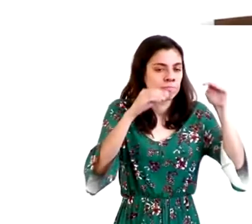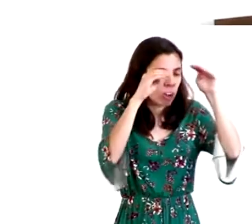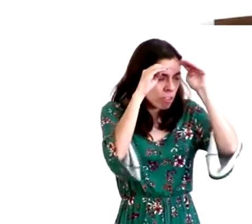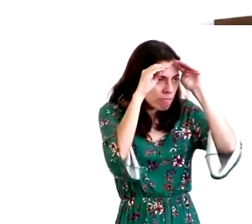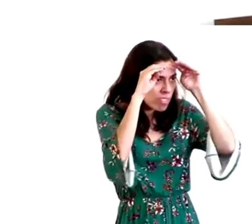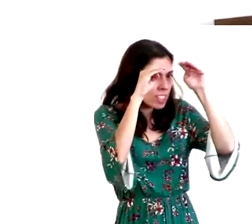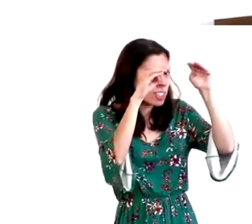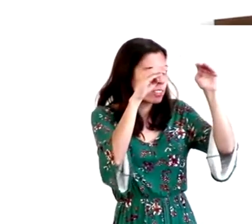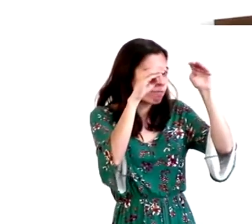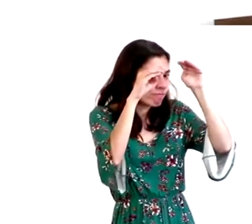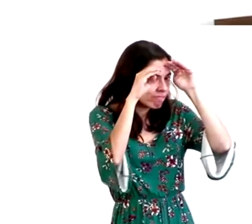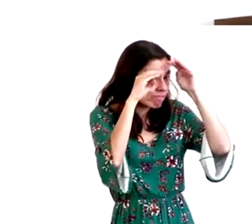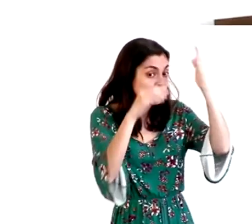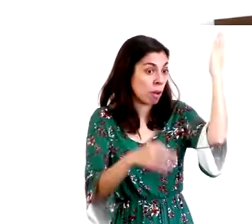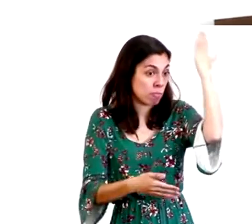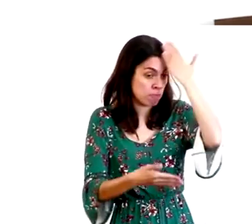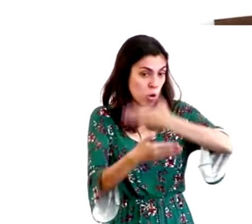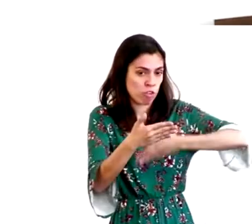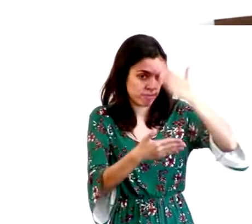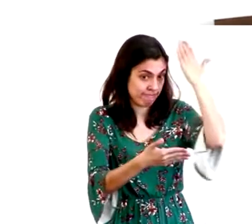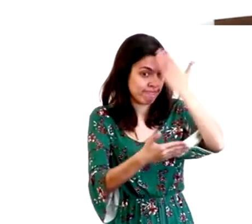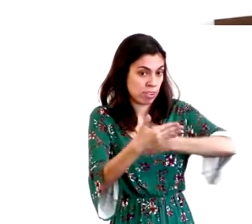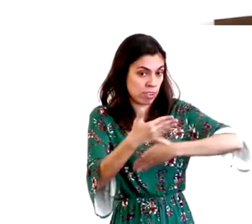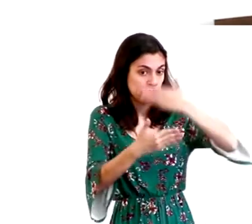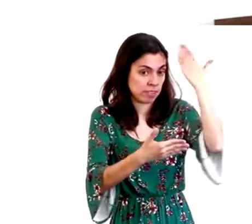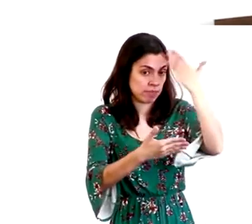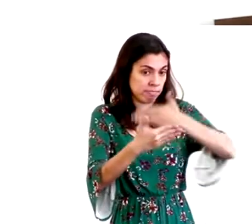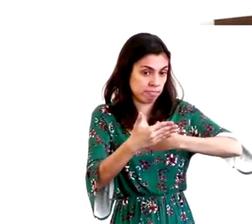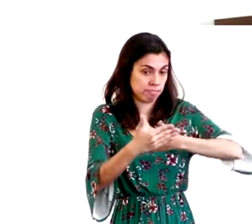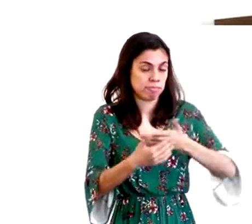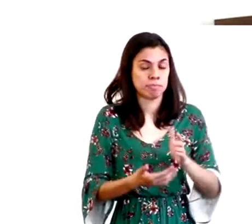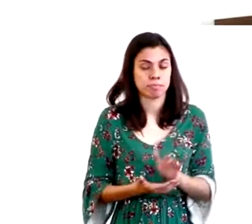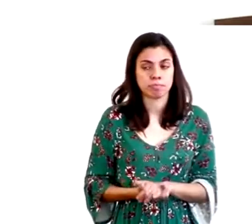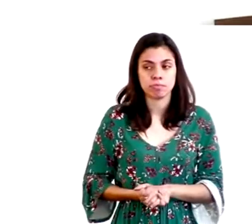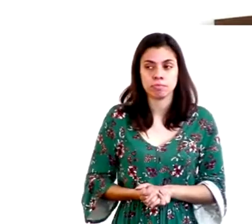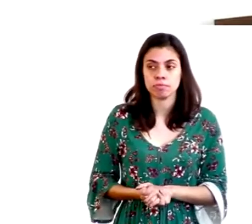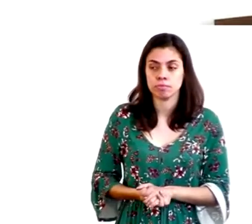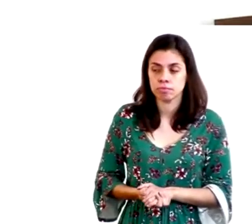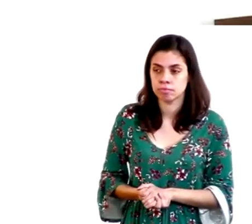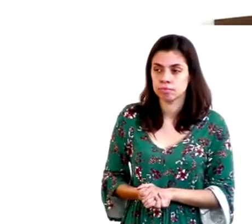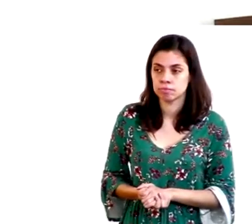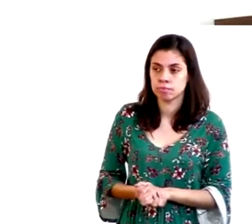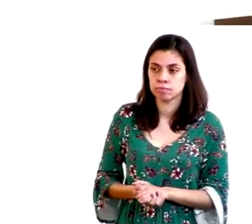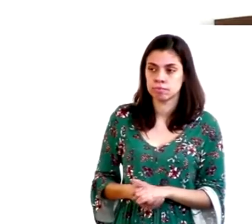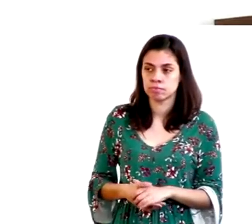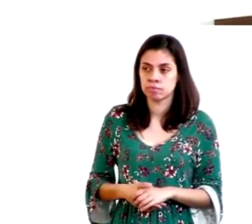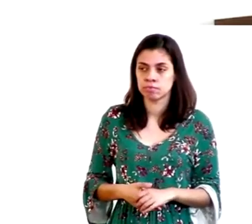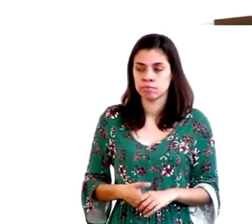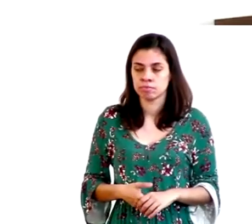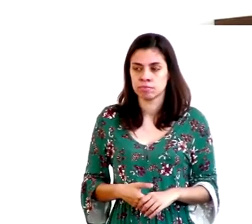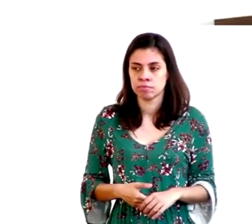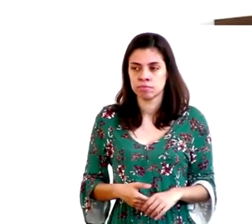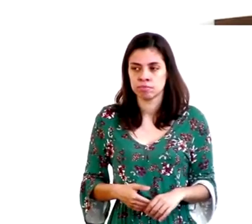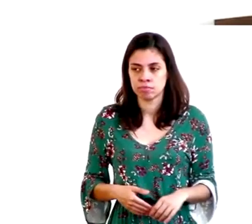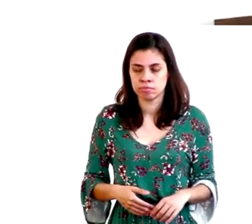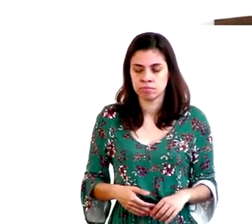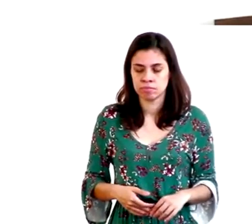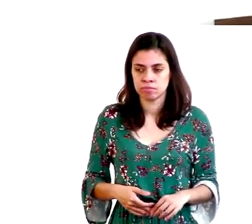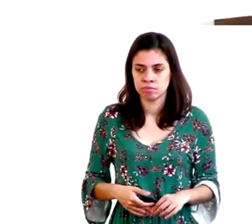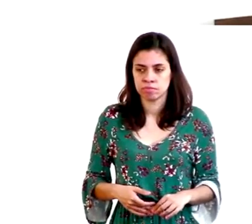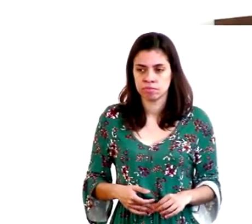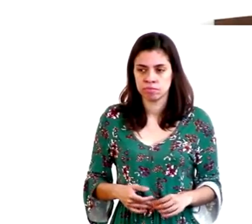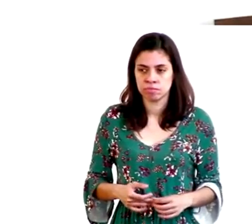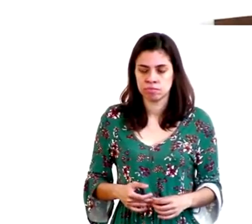fidelidade e obediência absoluta. O segundo filho de Deus, aquele que é chamado povo de